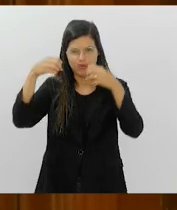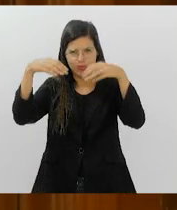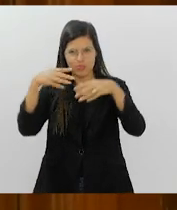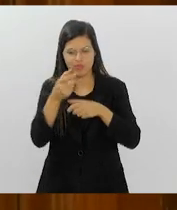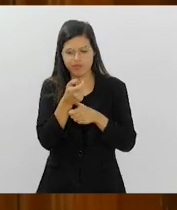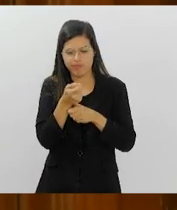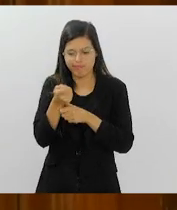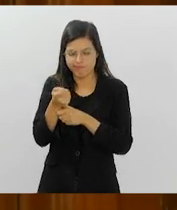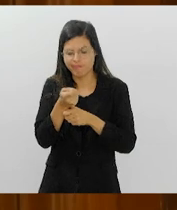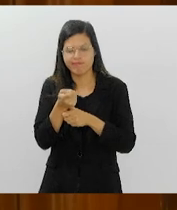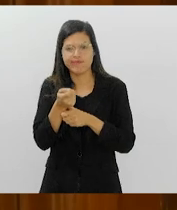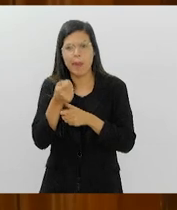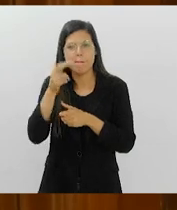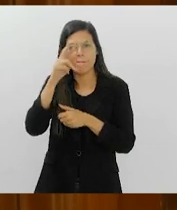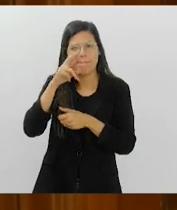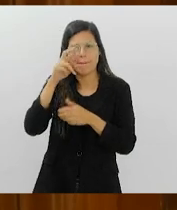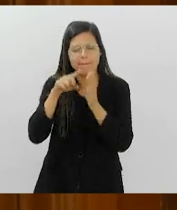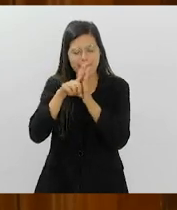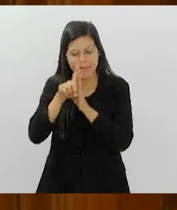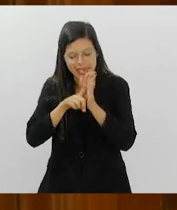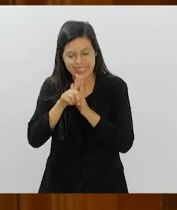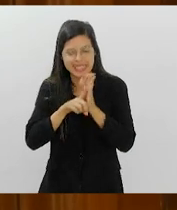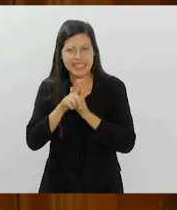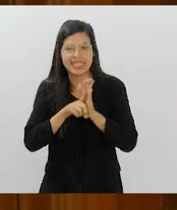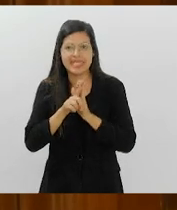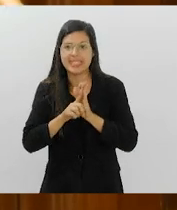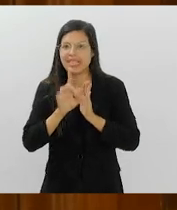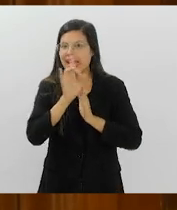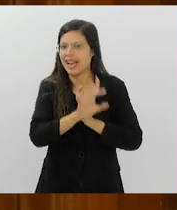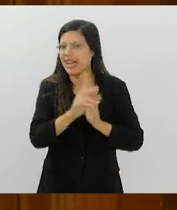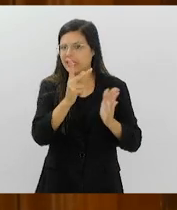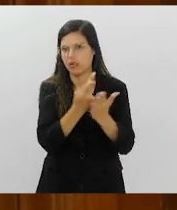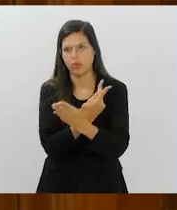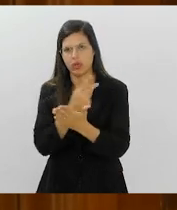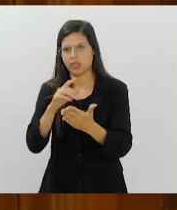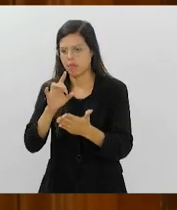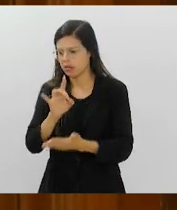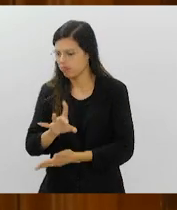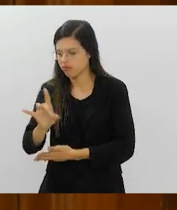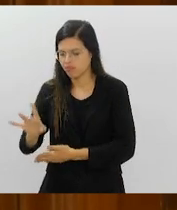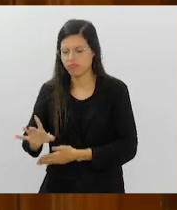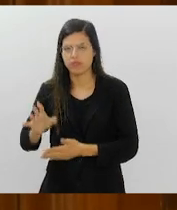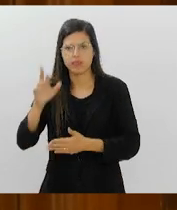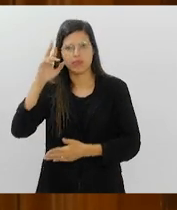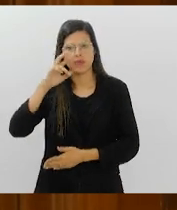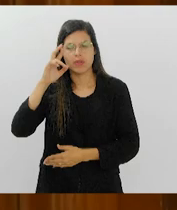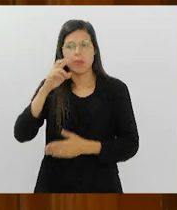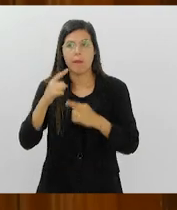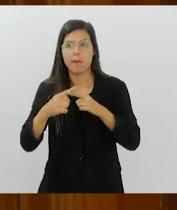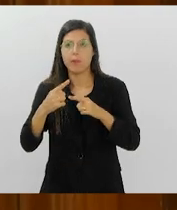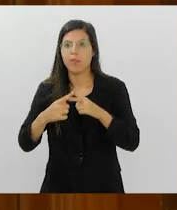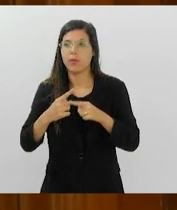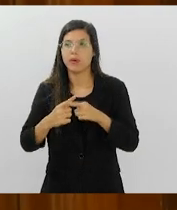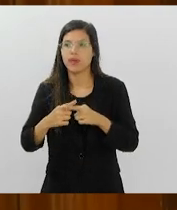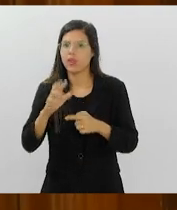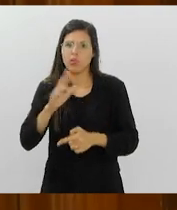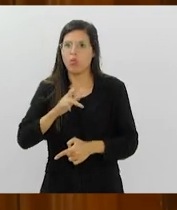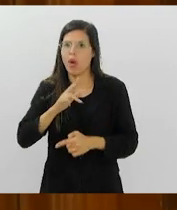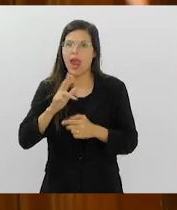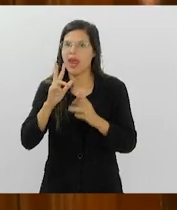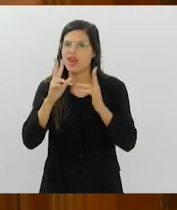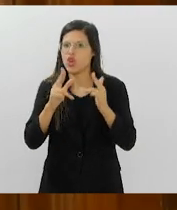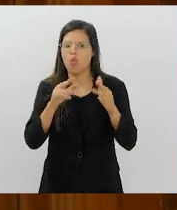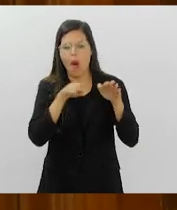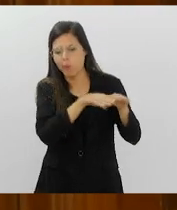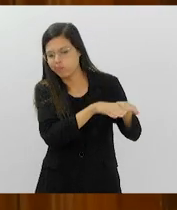e estudar caso a caso. Porque não é uma panaceia, não é um remédio para todos os males. Então,